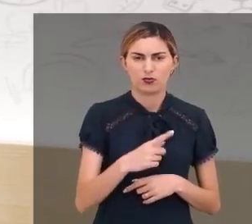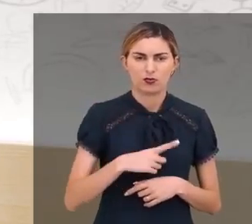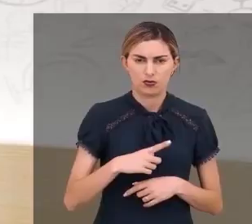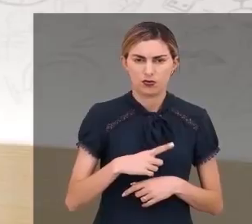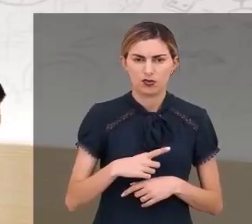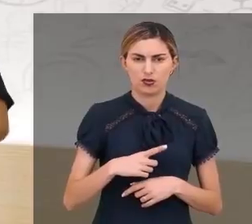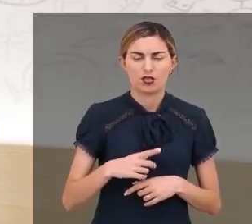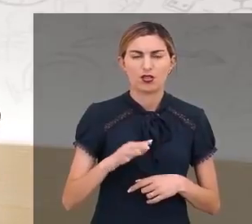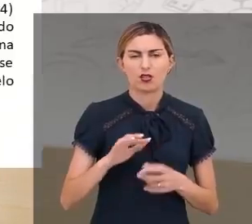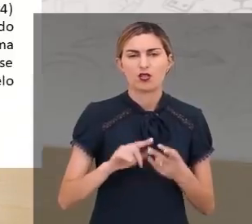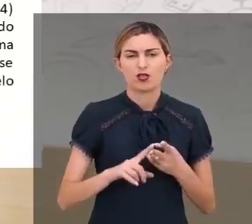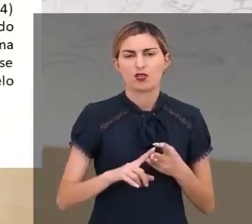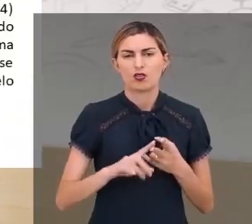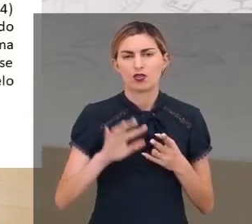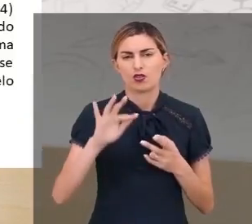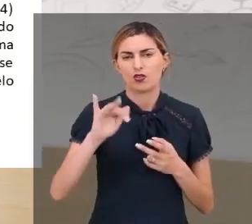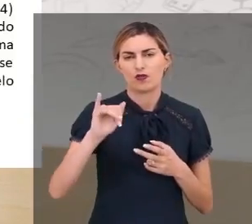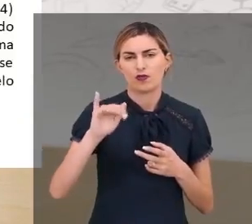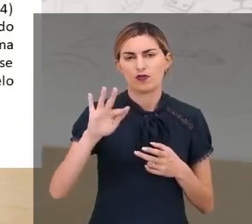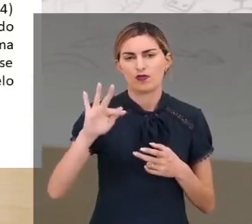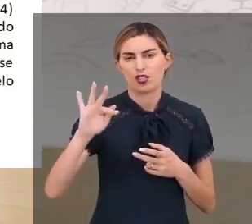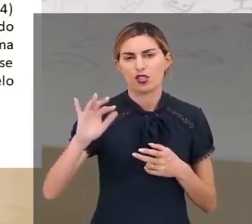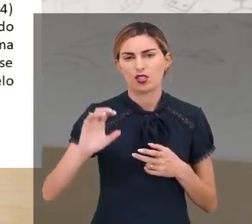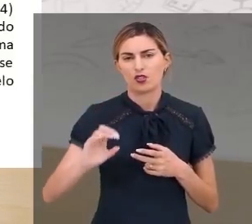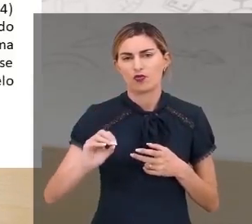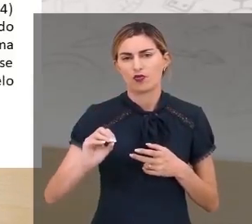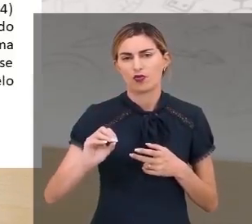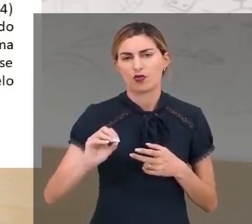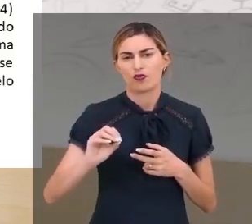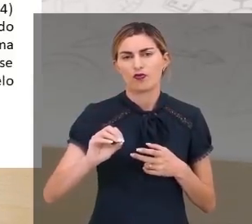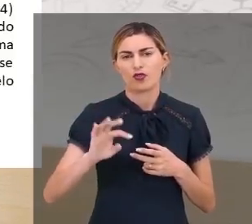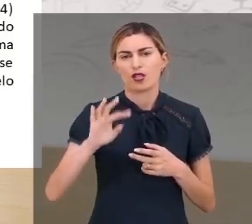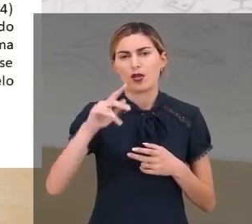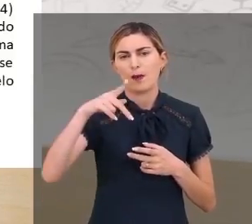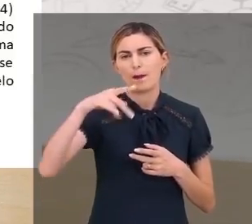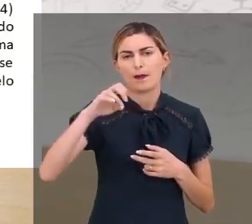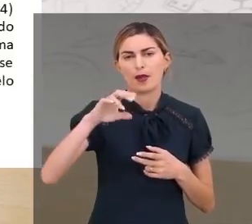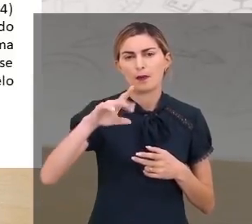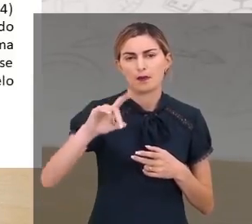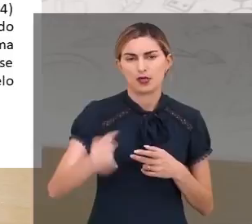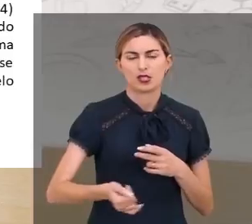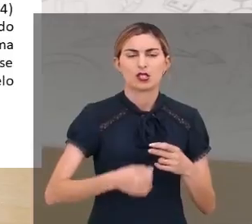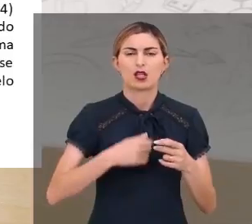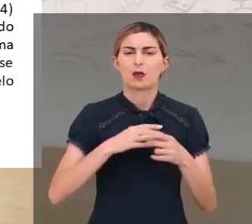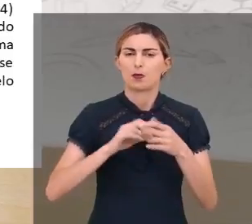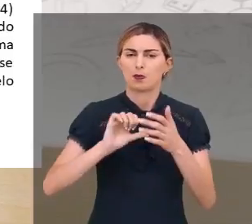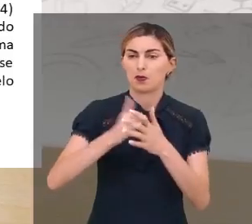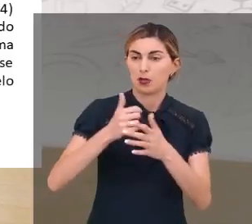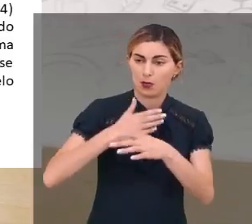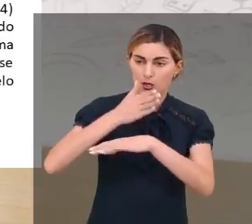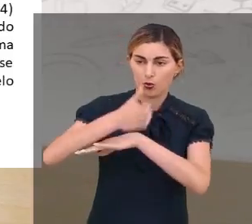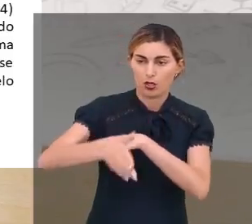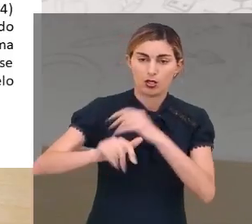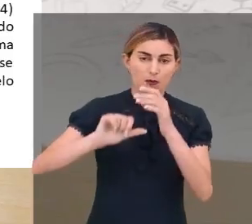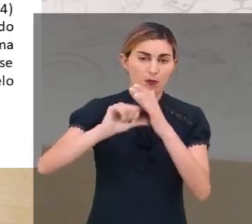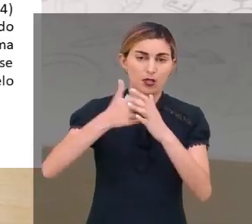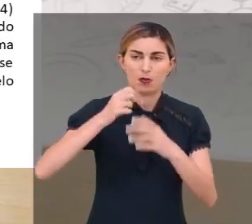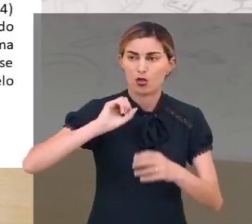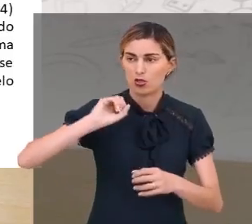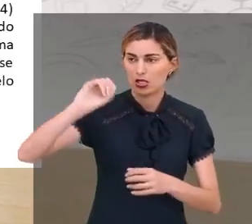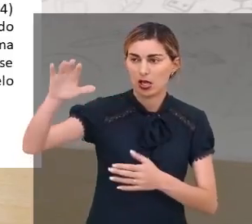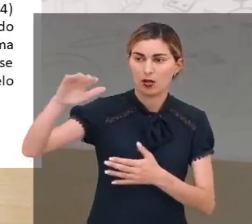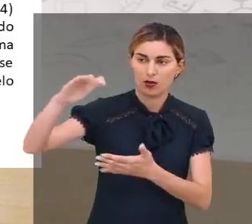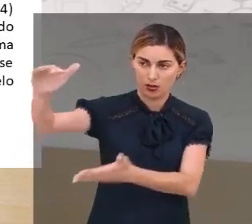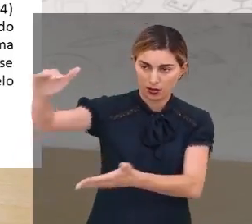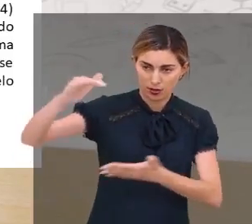eles existem. O FIFO, ou First In, First Out, também conhecido como PEPS, primeiro que entra, primeiro que sai, é um